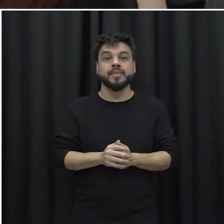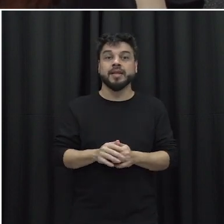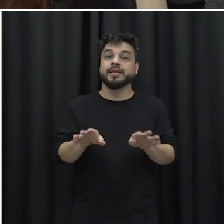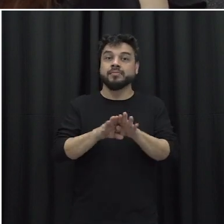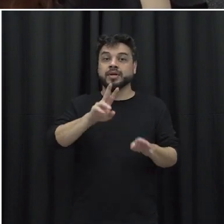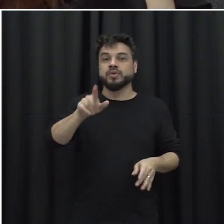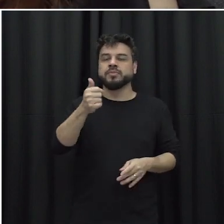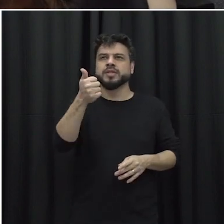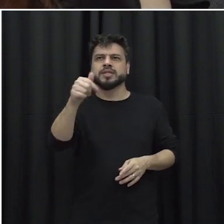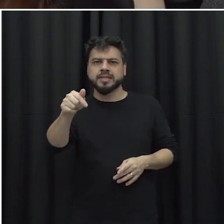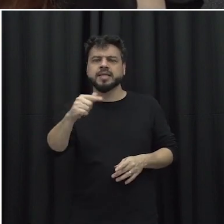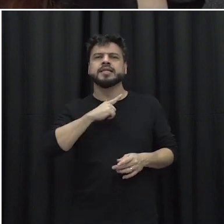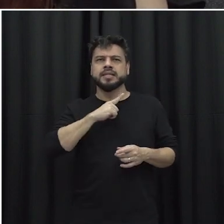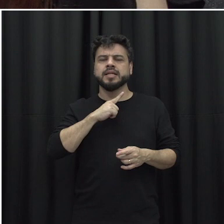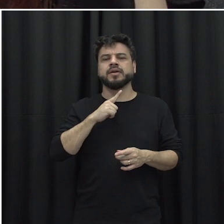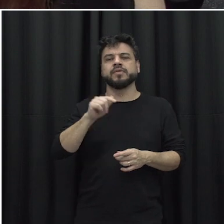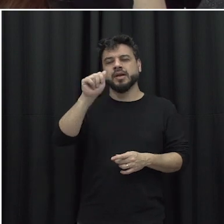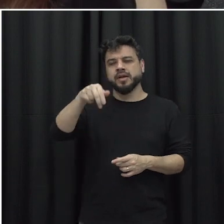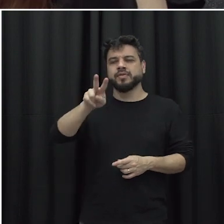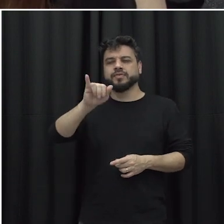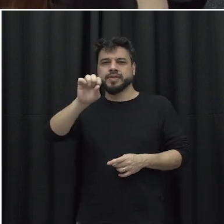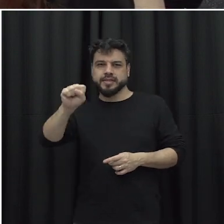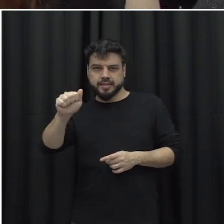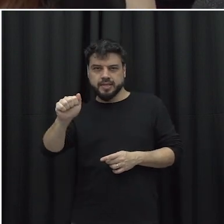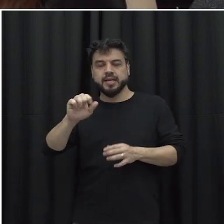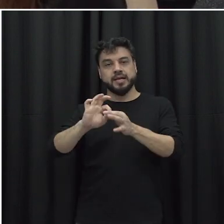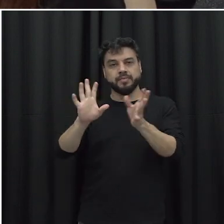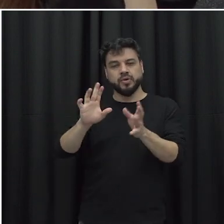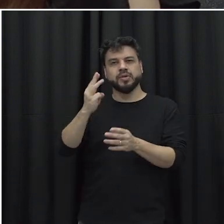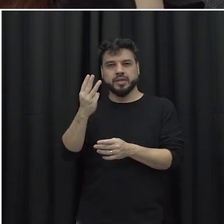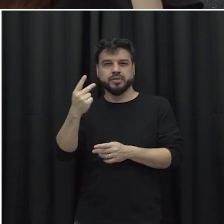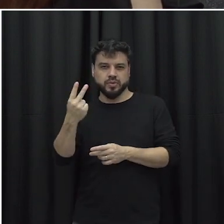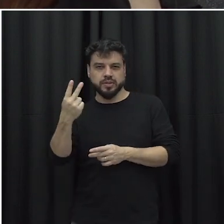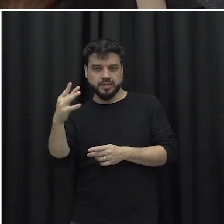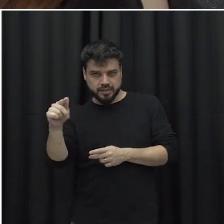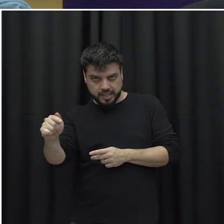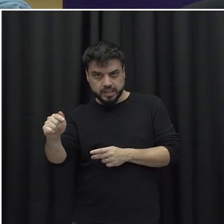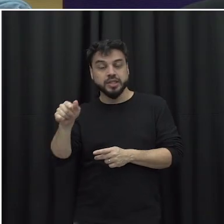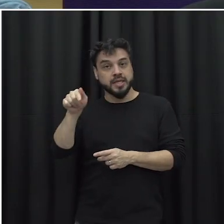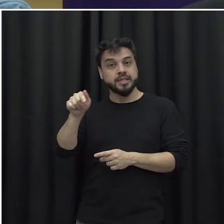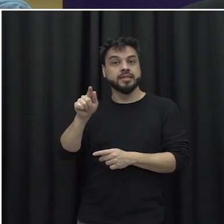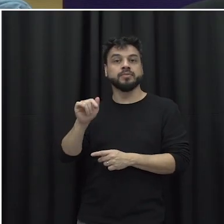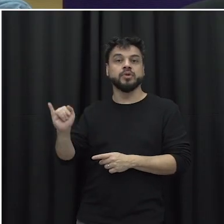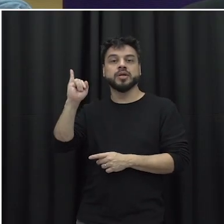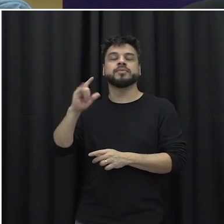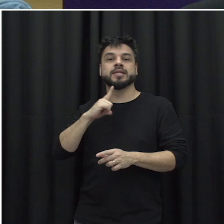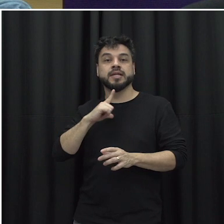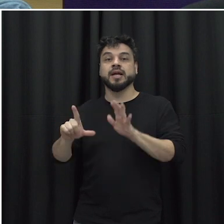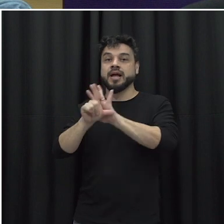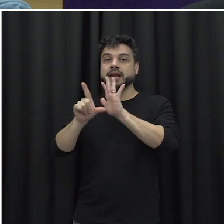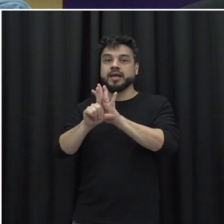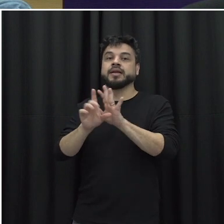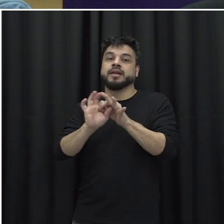também teve a RDC 327 da Anvisa, que aí para a área farmacêutica é bem importante, porque é uma legislação que